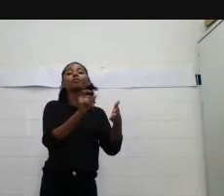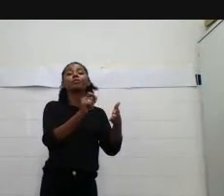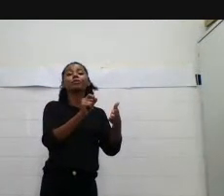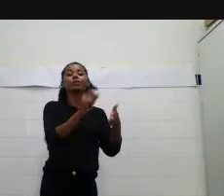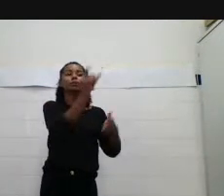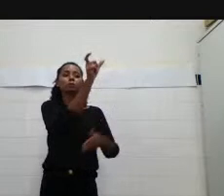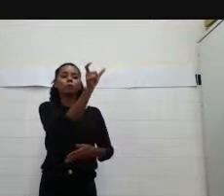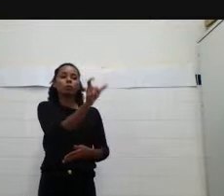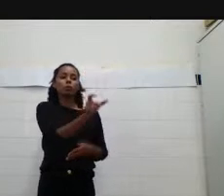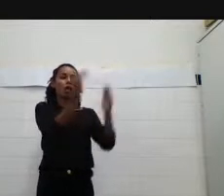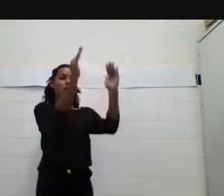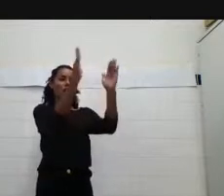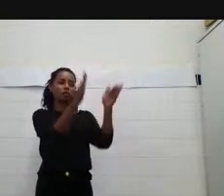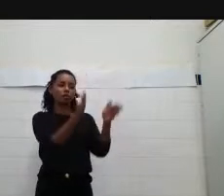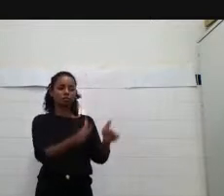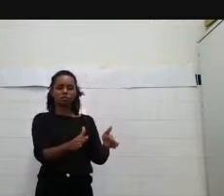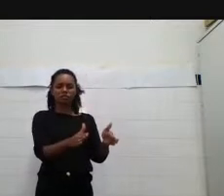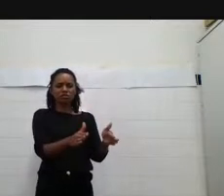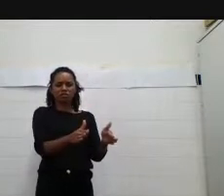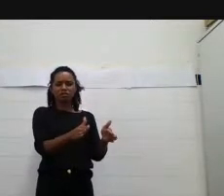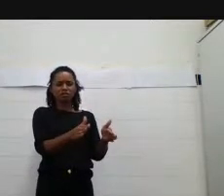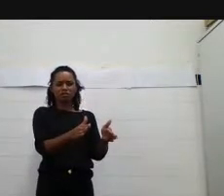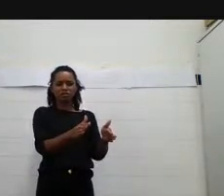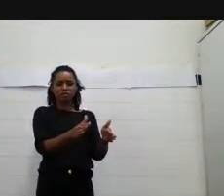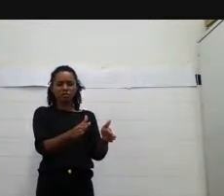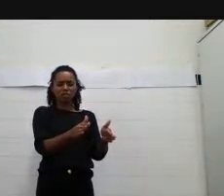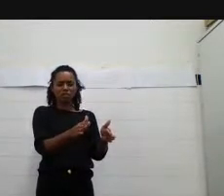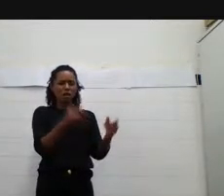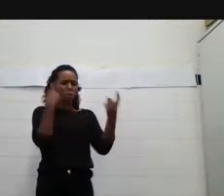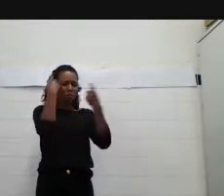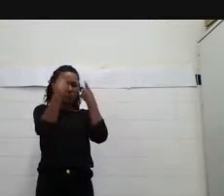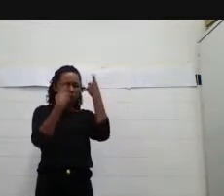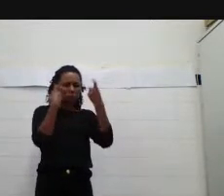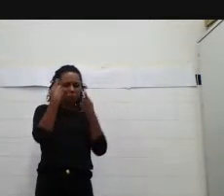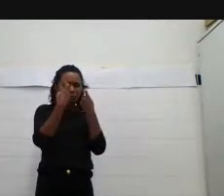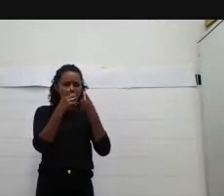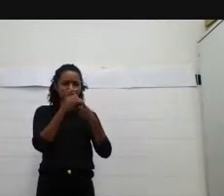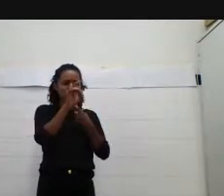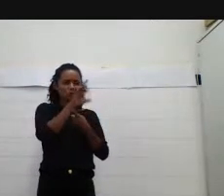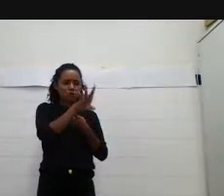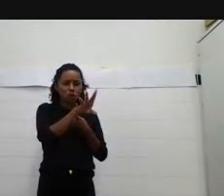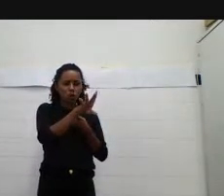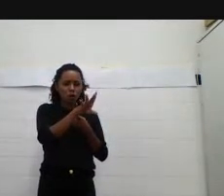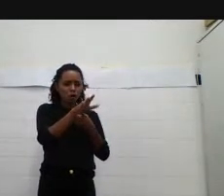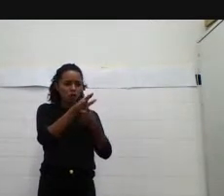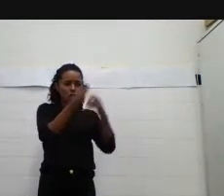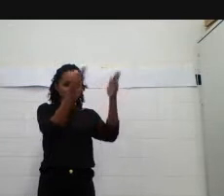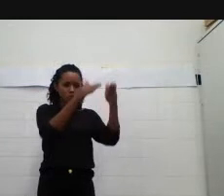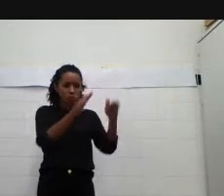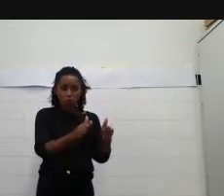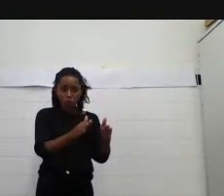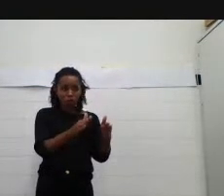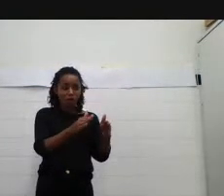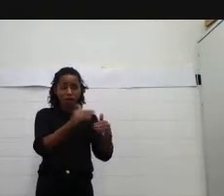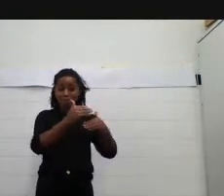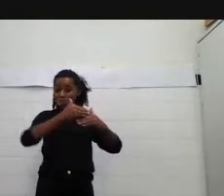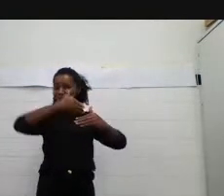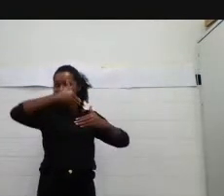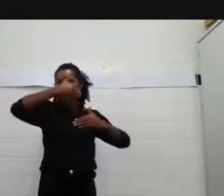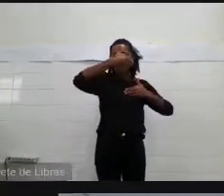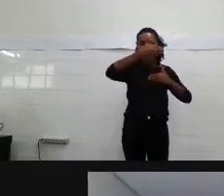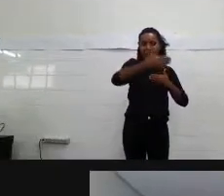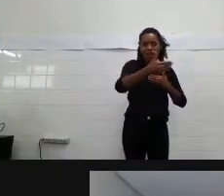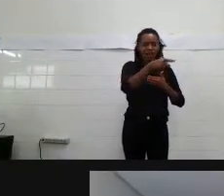do corpo. O corpo é muito mais do que isso. O corpo é movimento. O corpo é linguagem. Né? O corpo